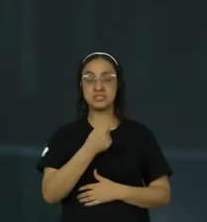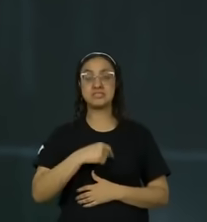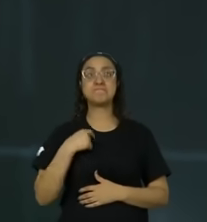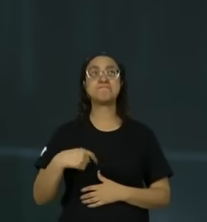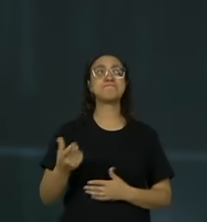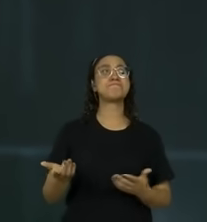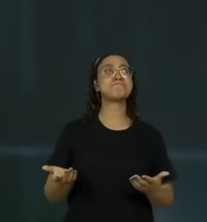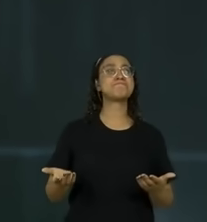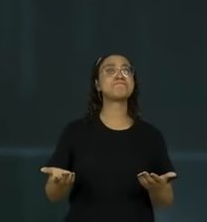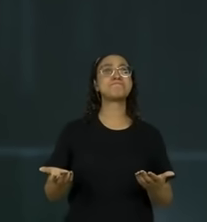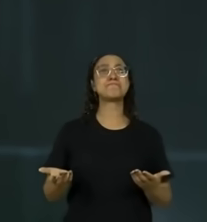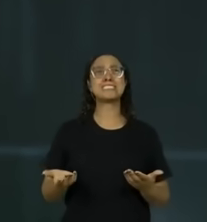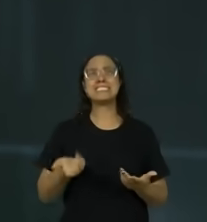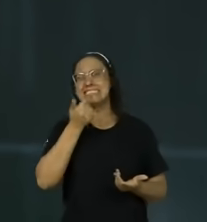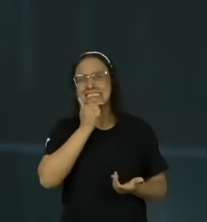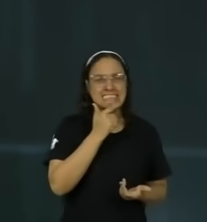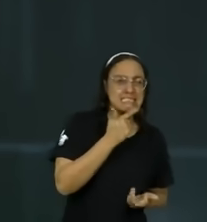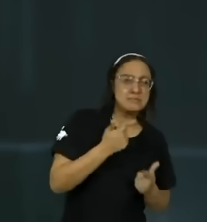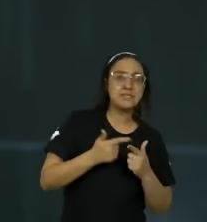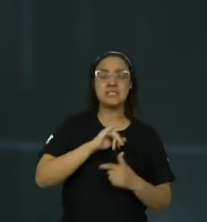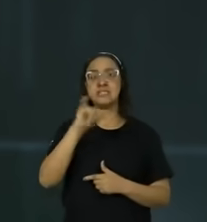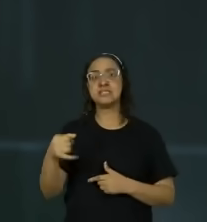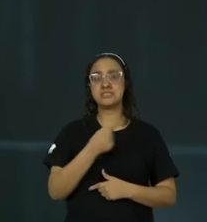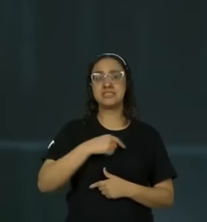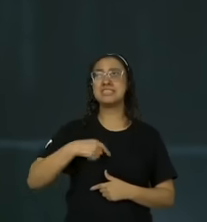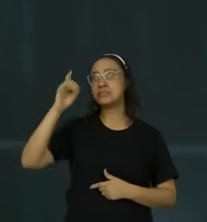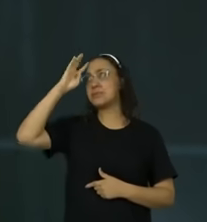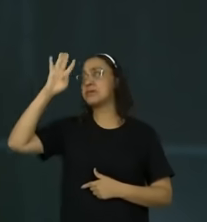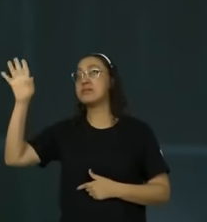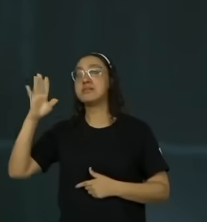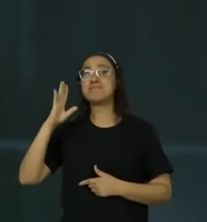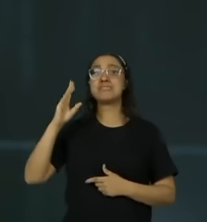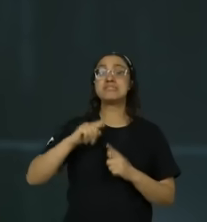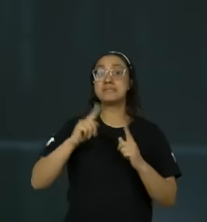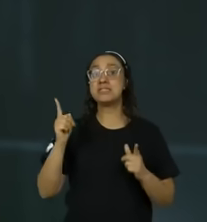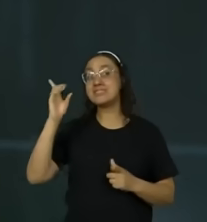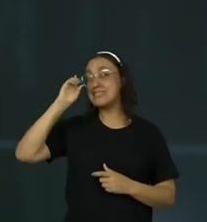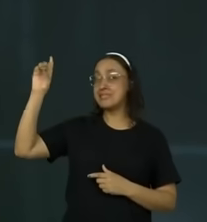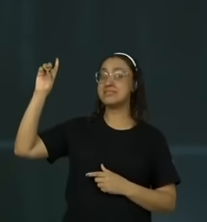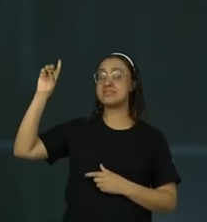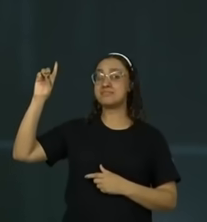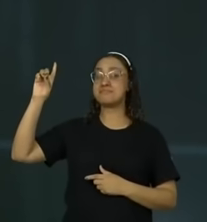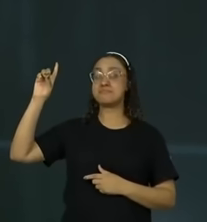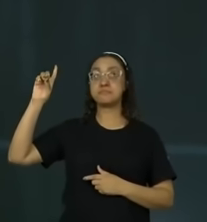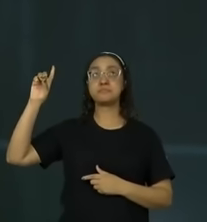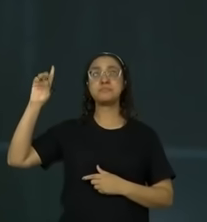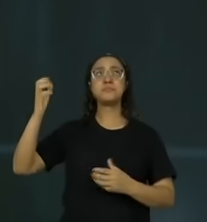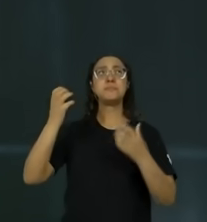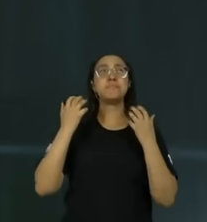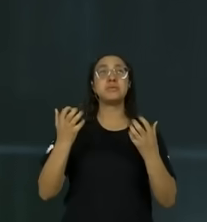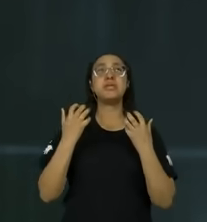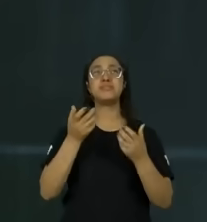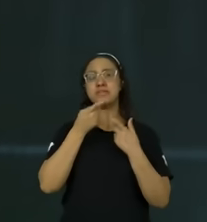da traição, Deus foi fiel com ele. Deus manteve Jacó vivo. Eu quero dizer de novo